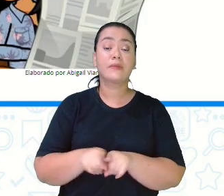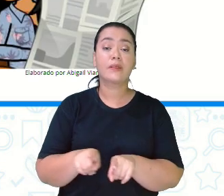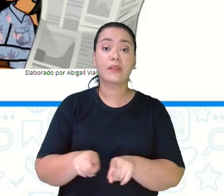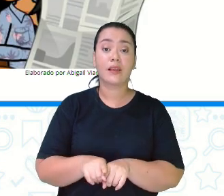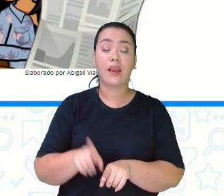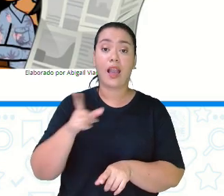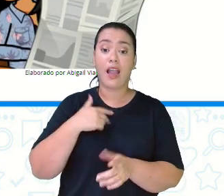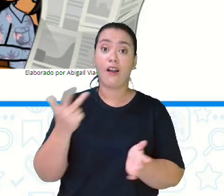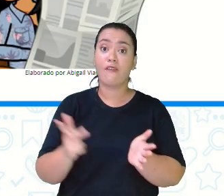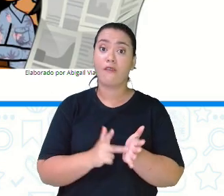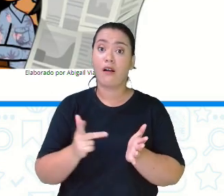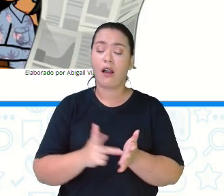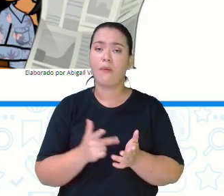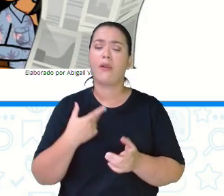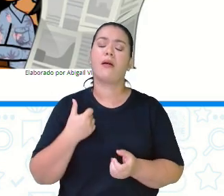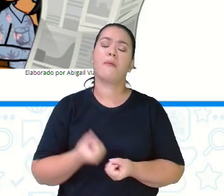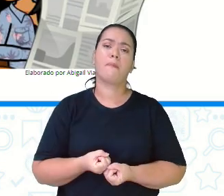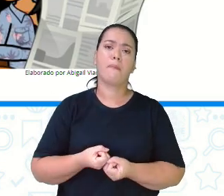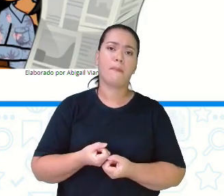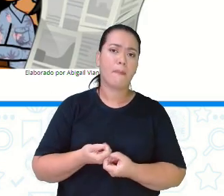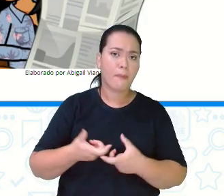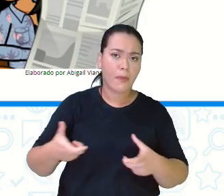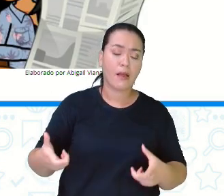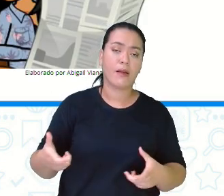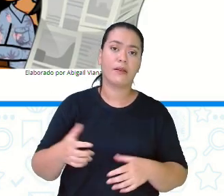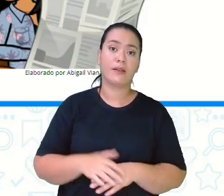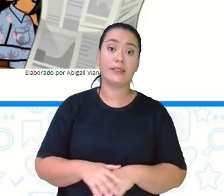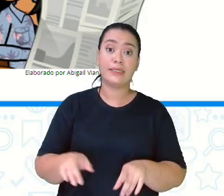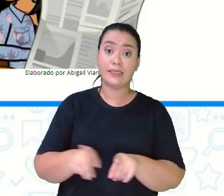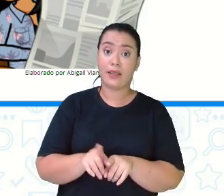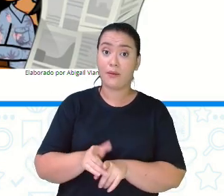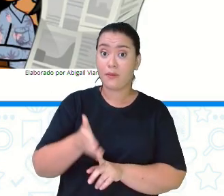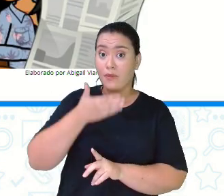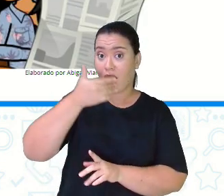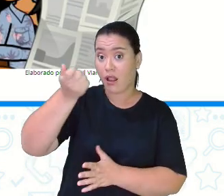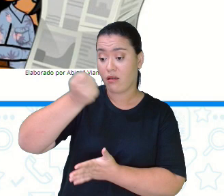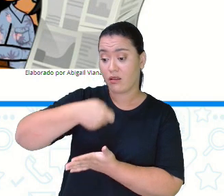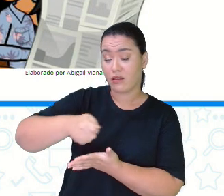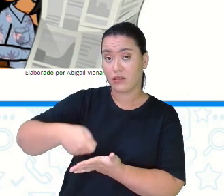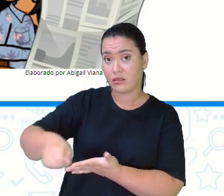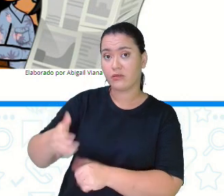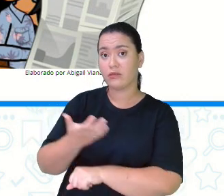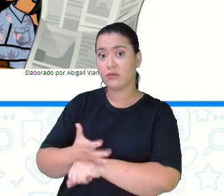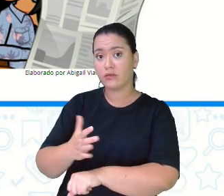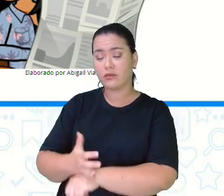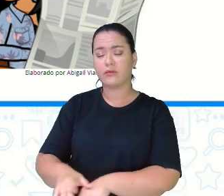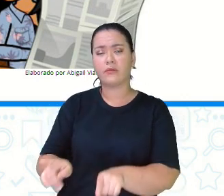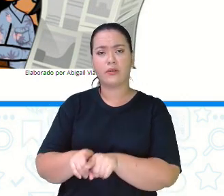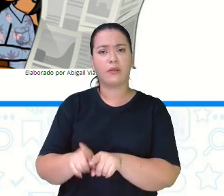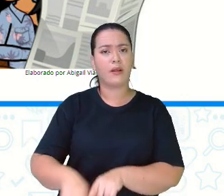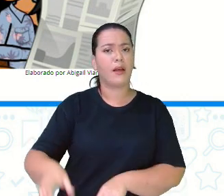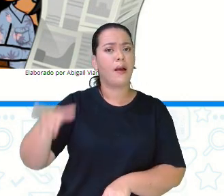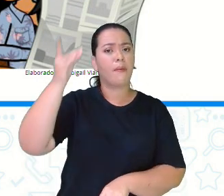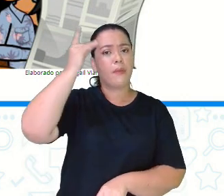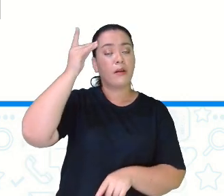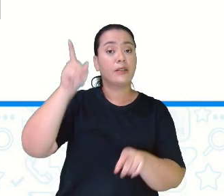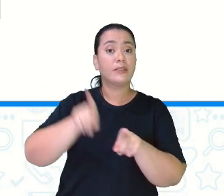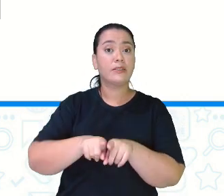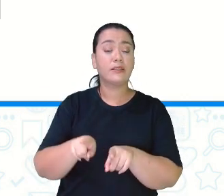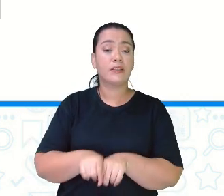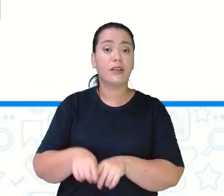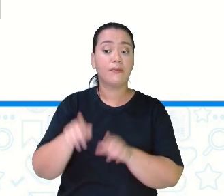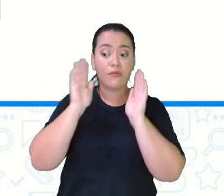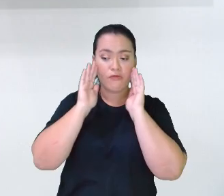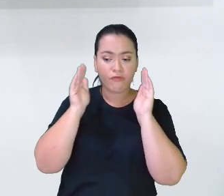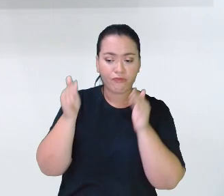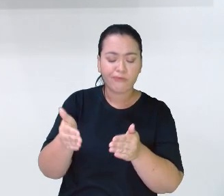expande o vocabulário, melhora as habilidades de escrita, melhora a memória e melhora o foco